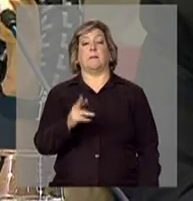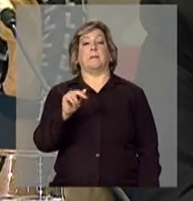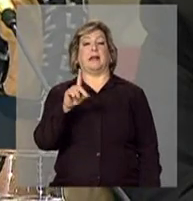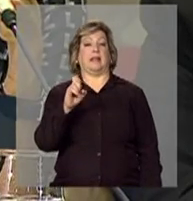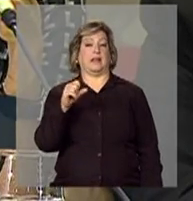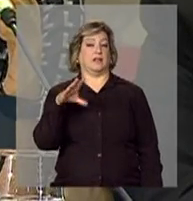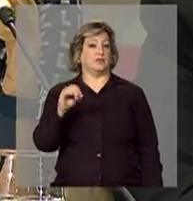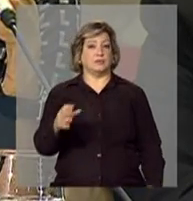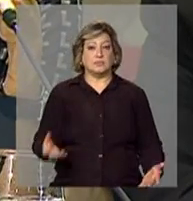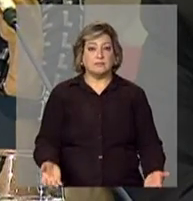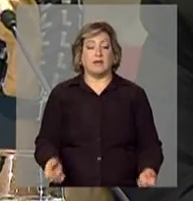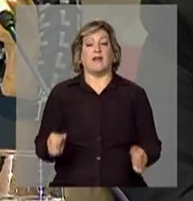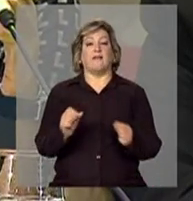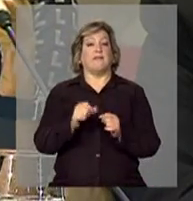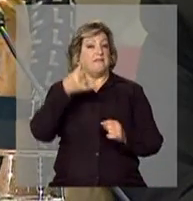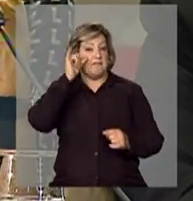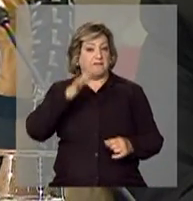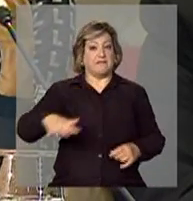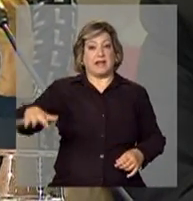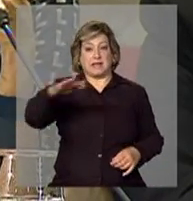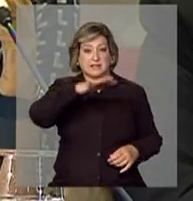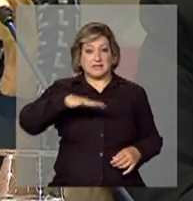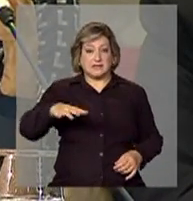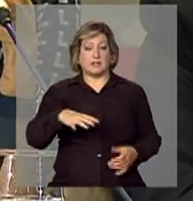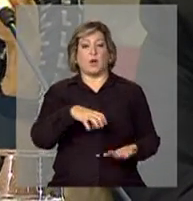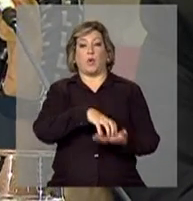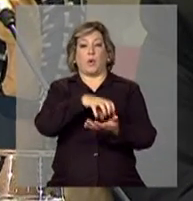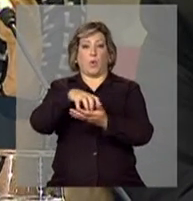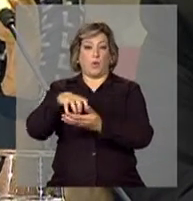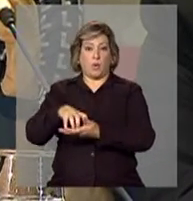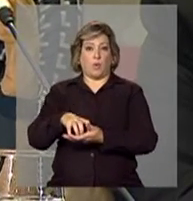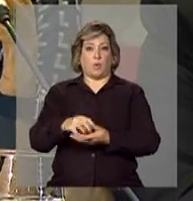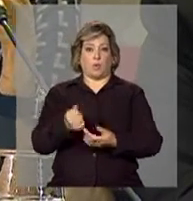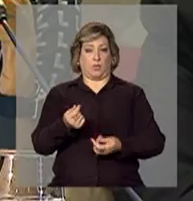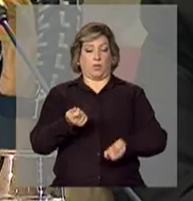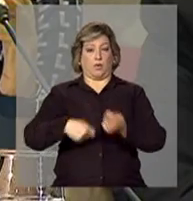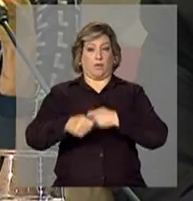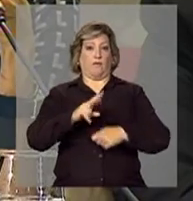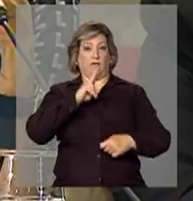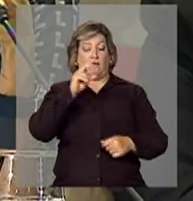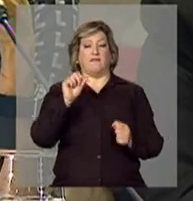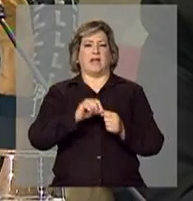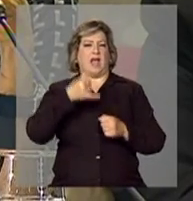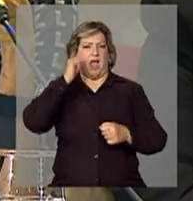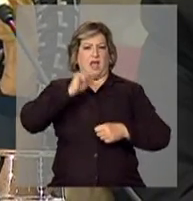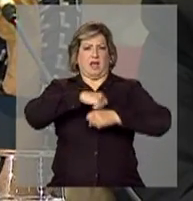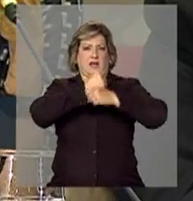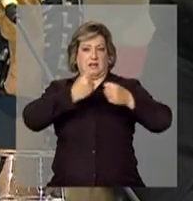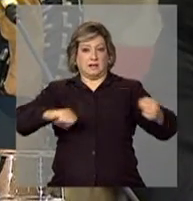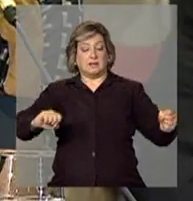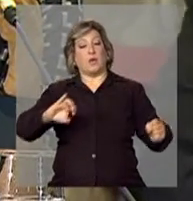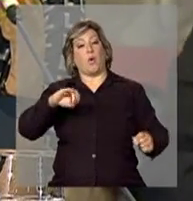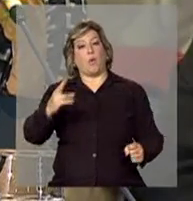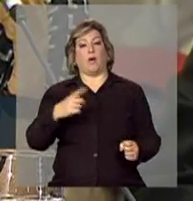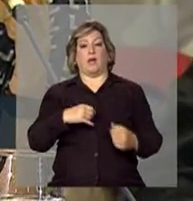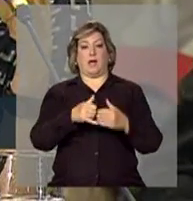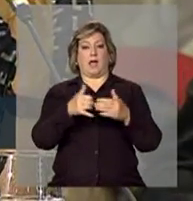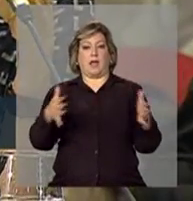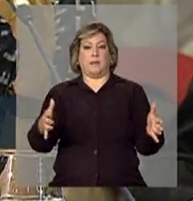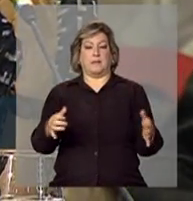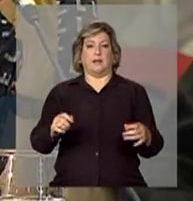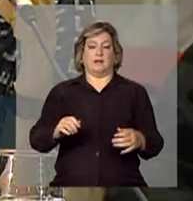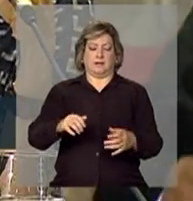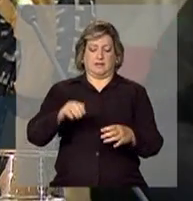Bradesco, enfim... Fazendas que fizeram, grupos econômicos fortes que fizeram grandes fazendas ou que abriram frentes de